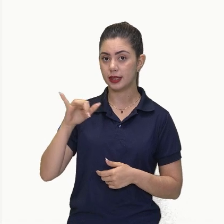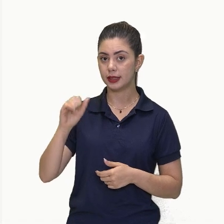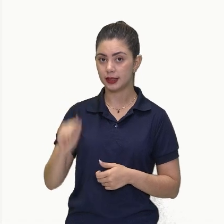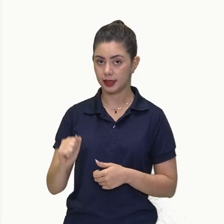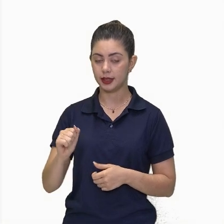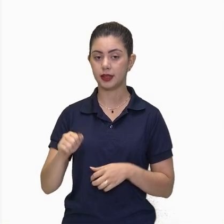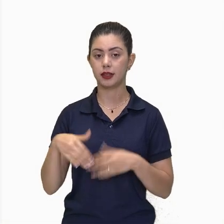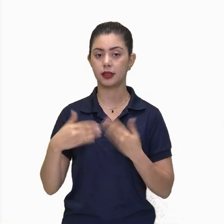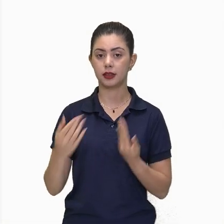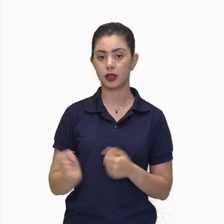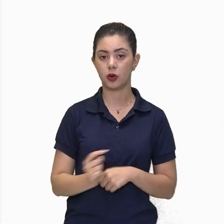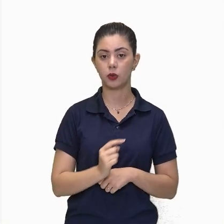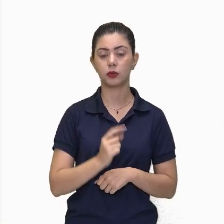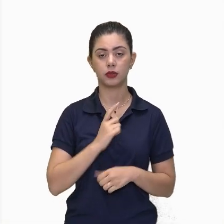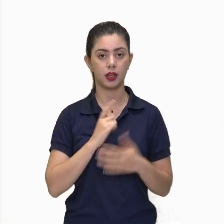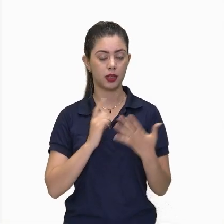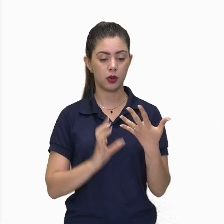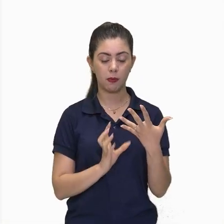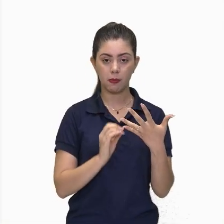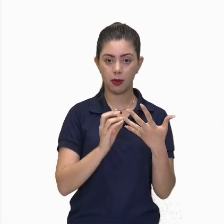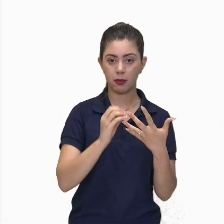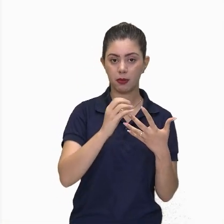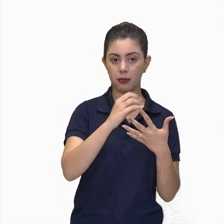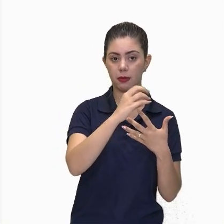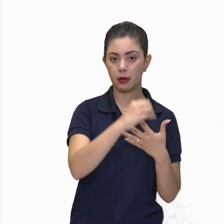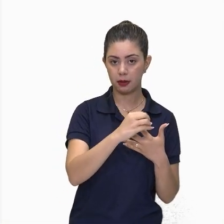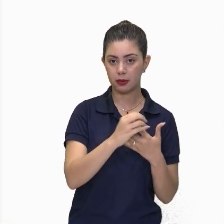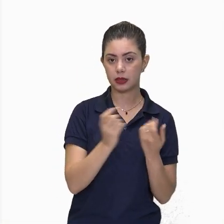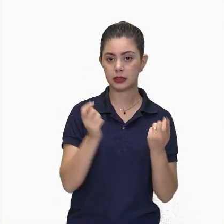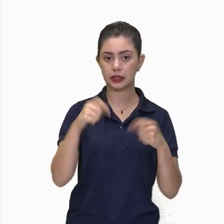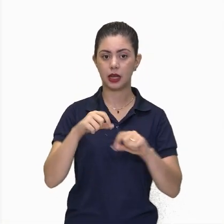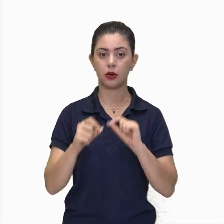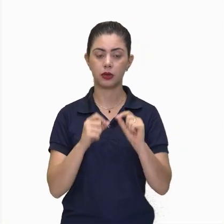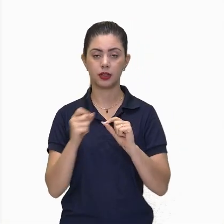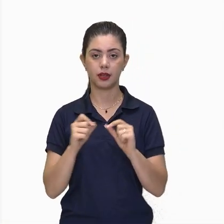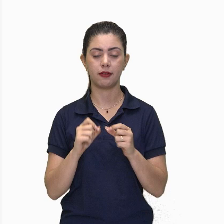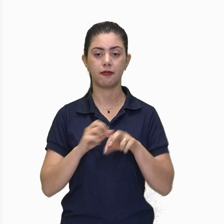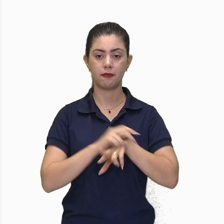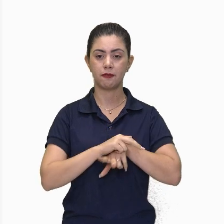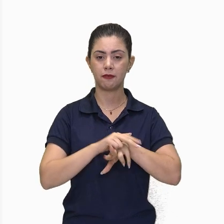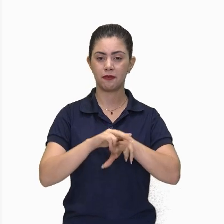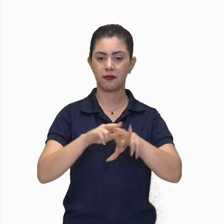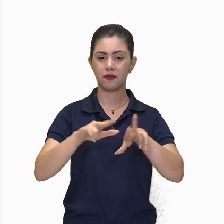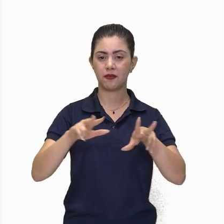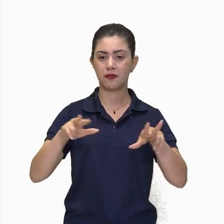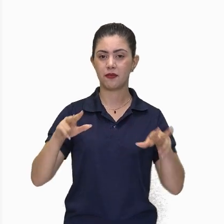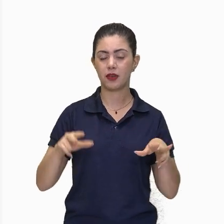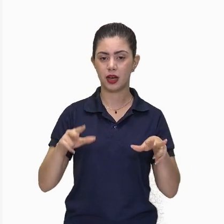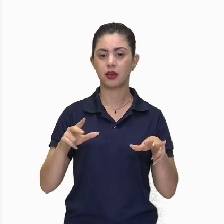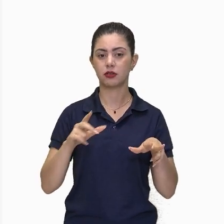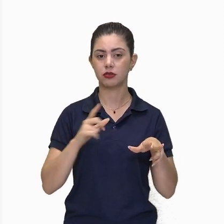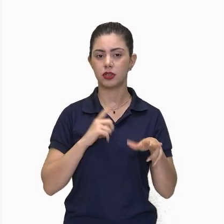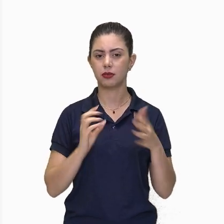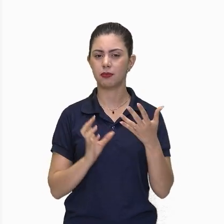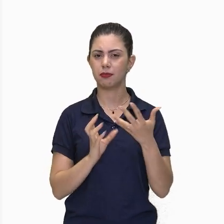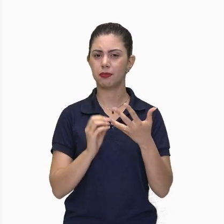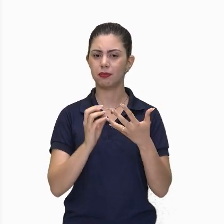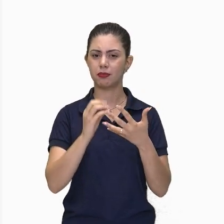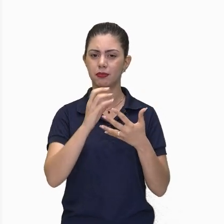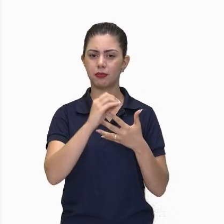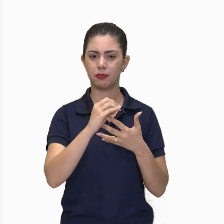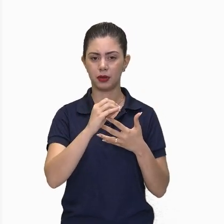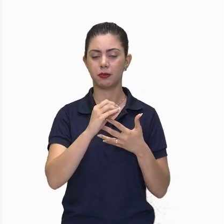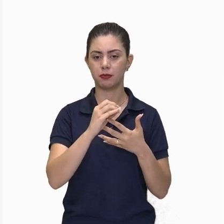ser vivo, né, em uma cadeia alimentar, tem a capacidade de ocupar exclusivamente um nível trófico, enquanto na